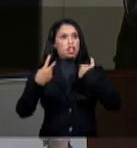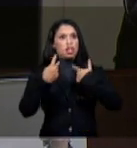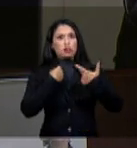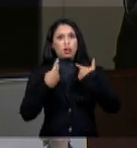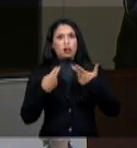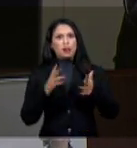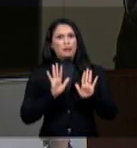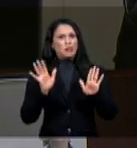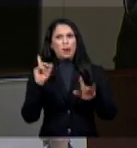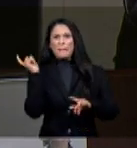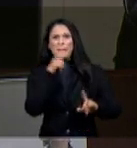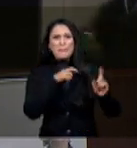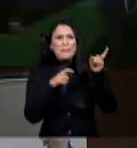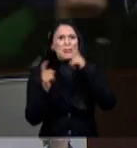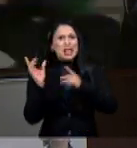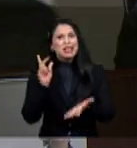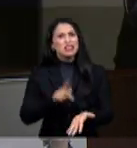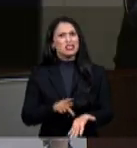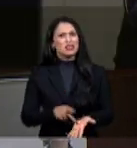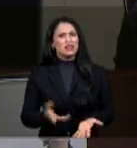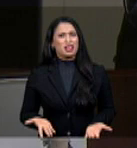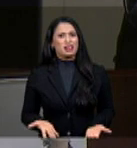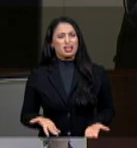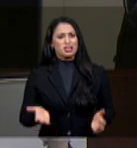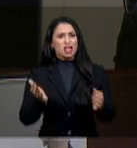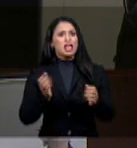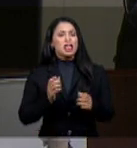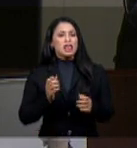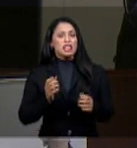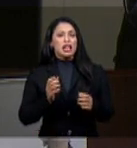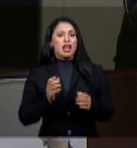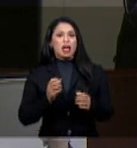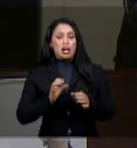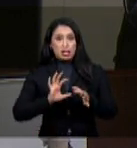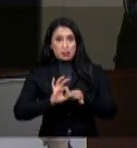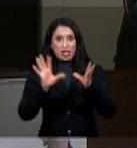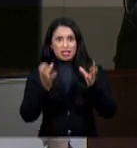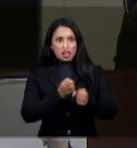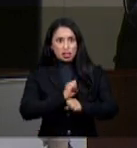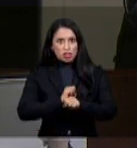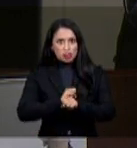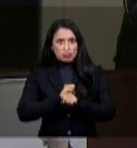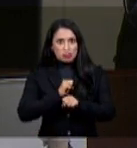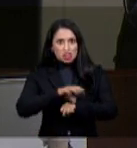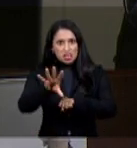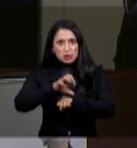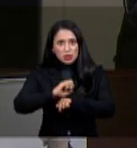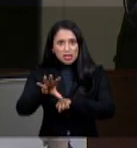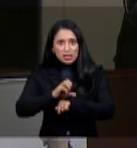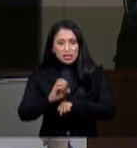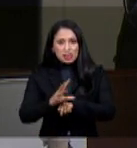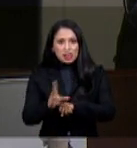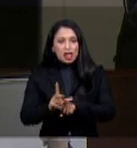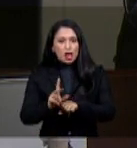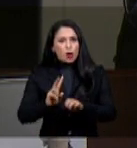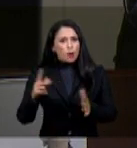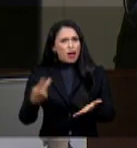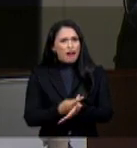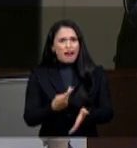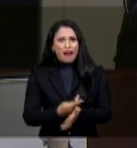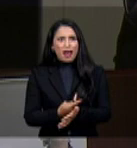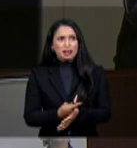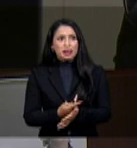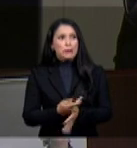verdade, mentem e usam a sagrada liberdade de expressão do lado avesso para justificar ataques e repressões